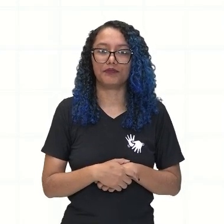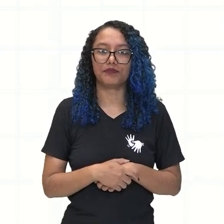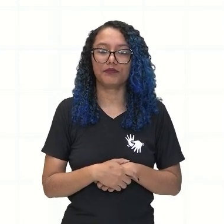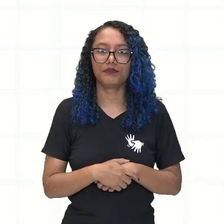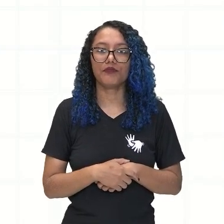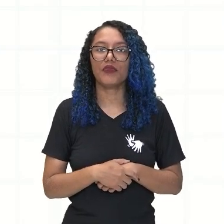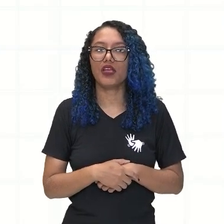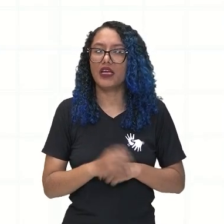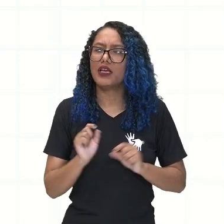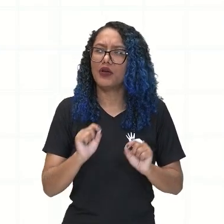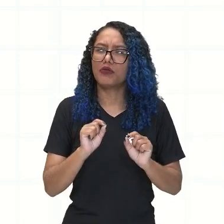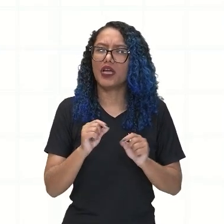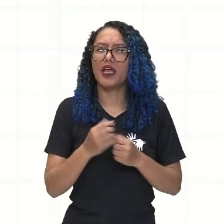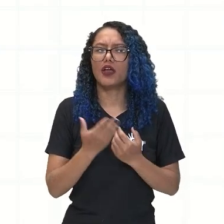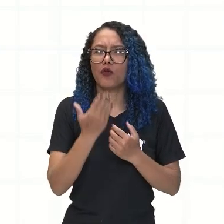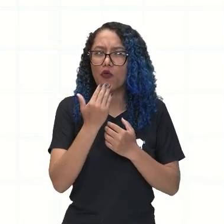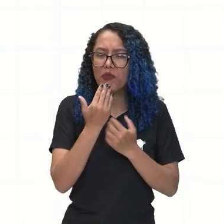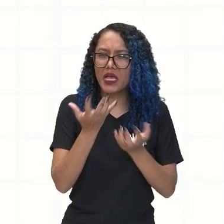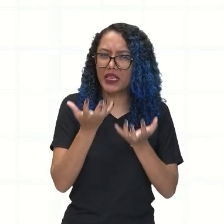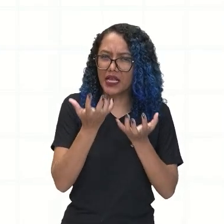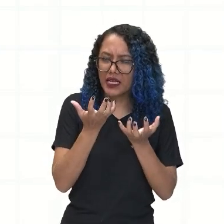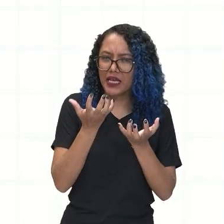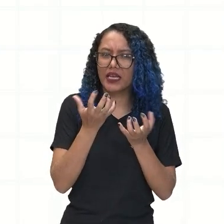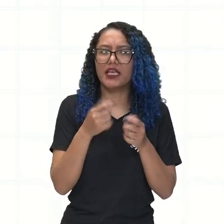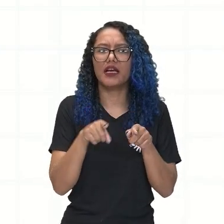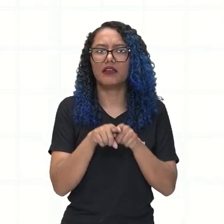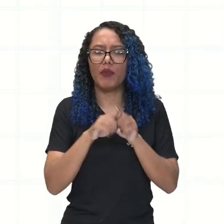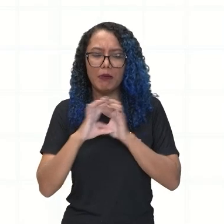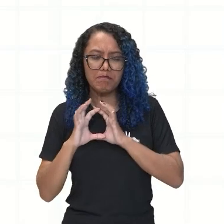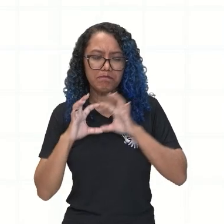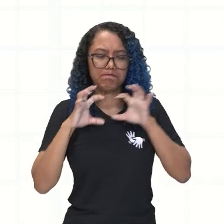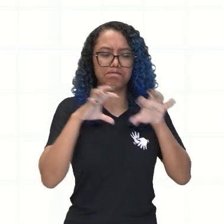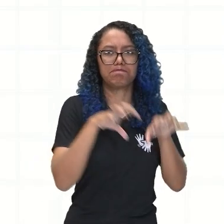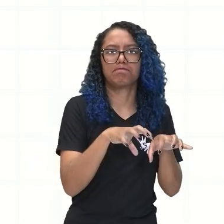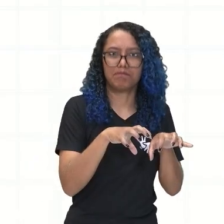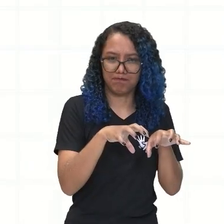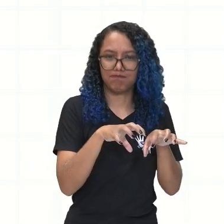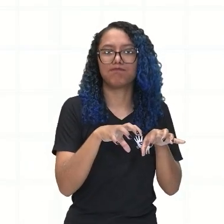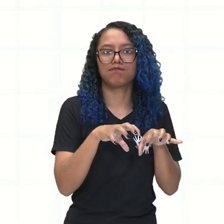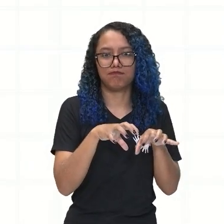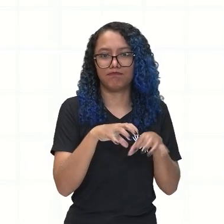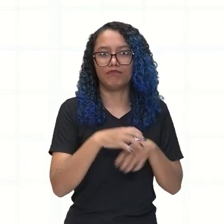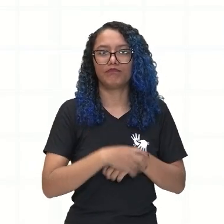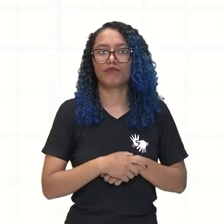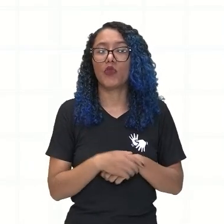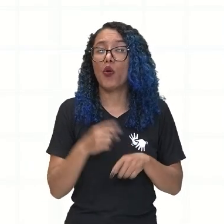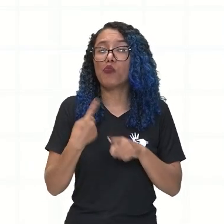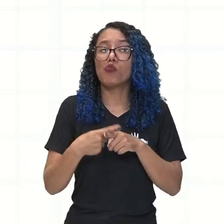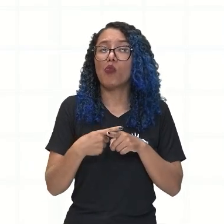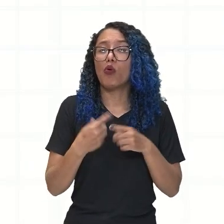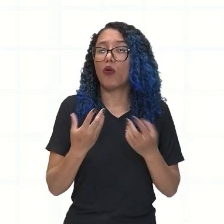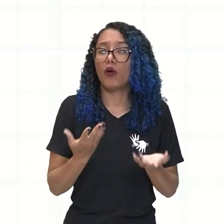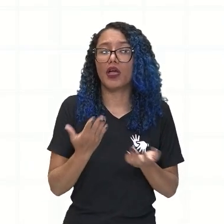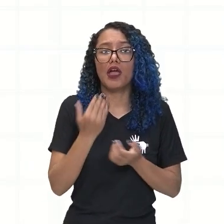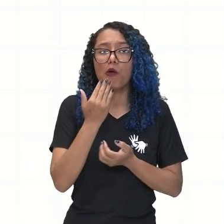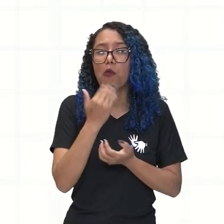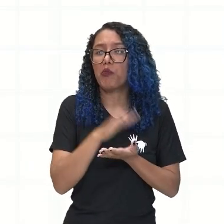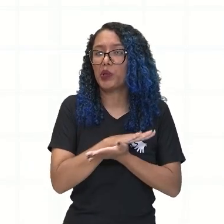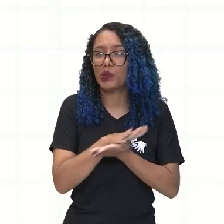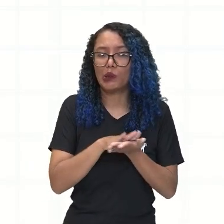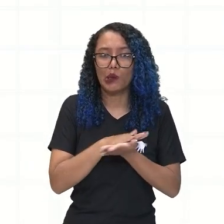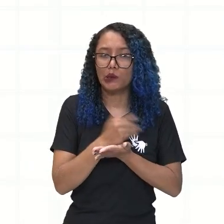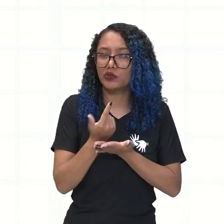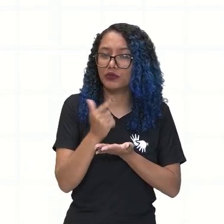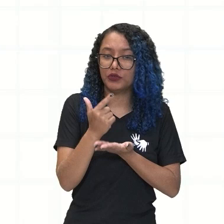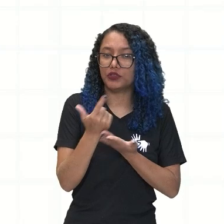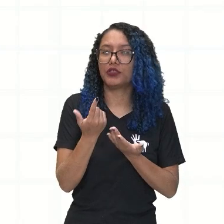por presas, eles também atacavam ele, ou seja, a alimentação não tinha mais e também eles eram atacados aí